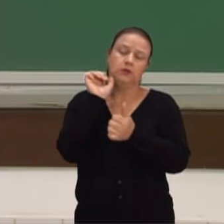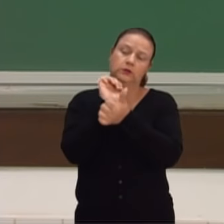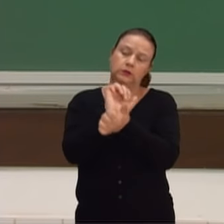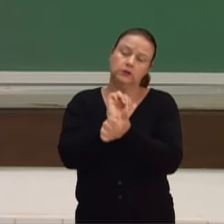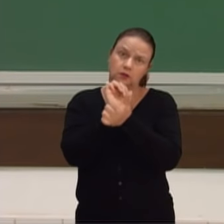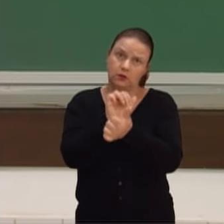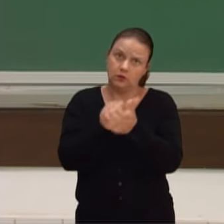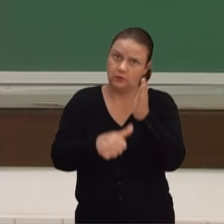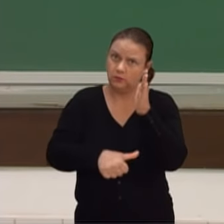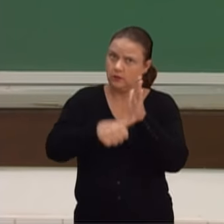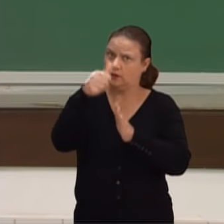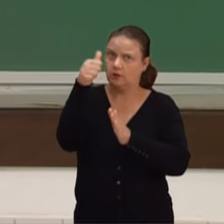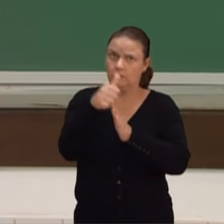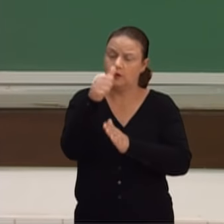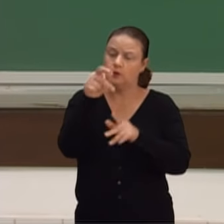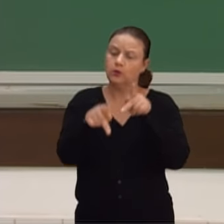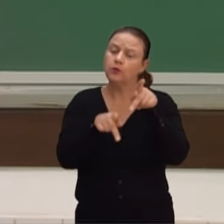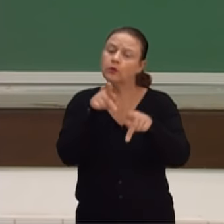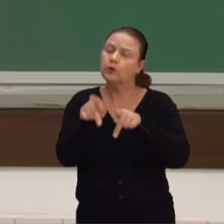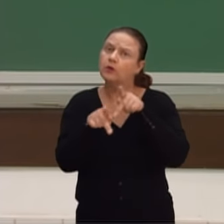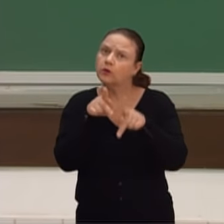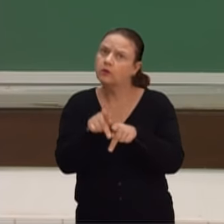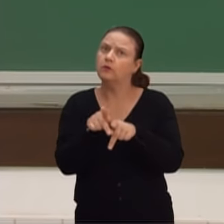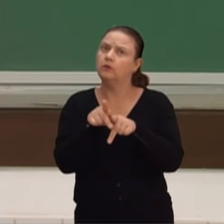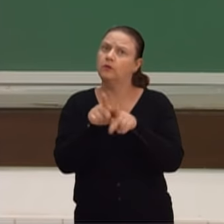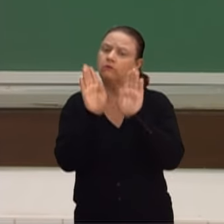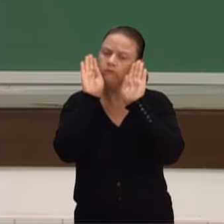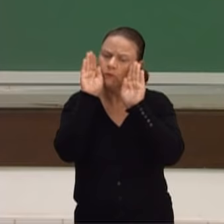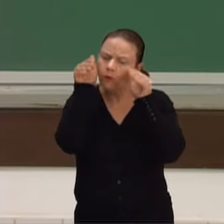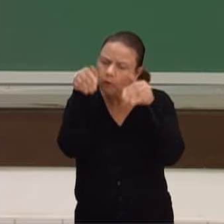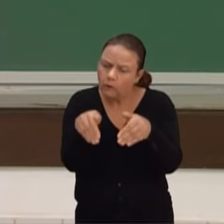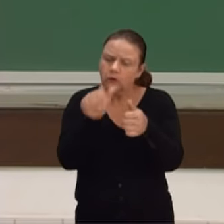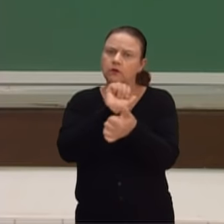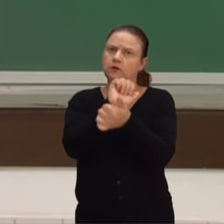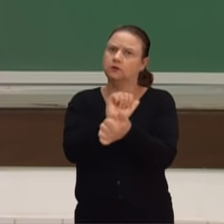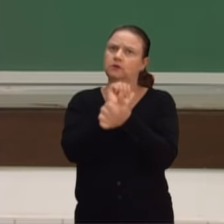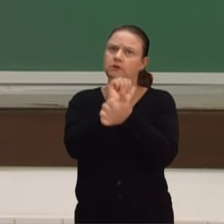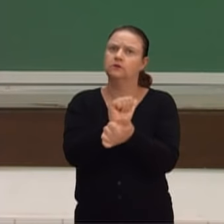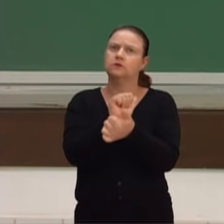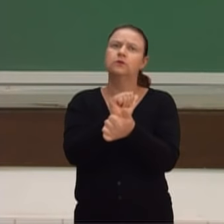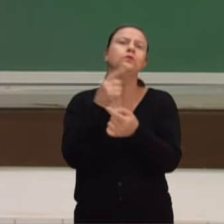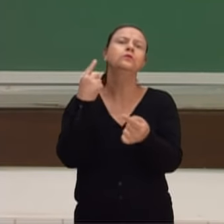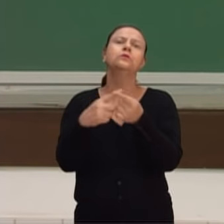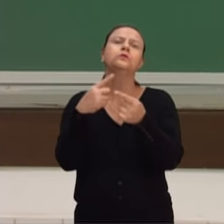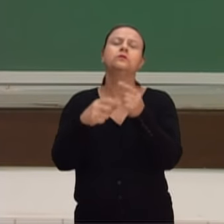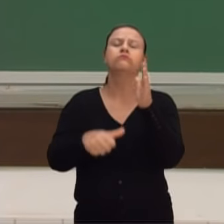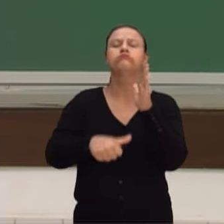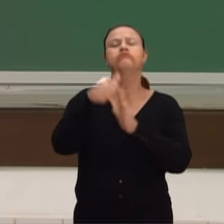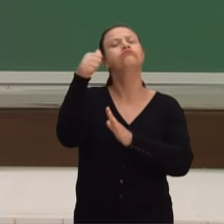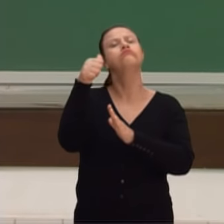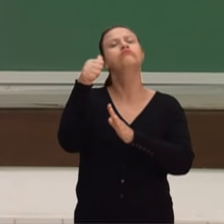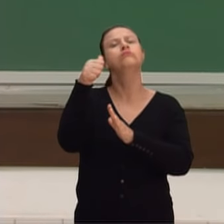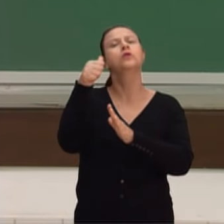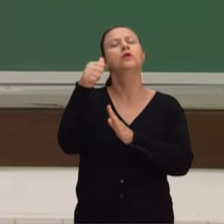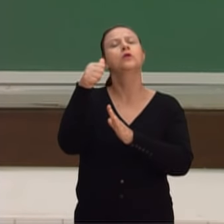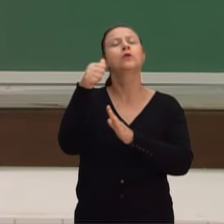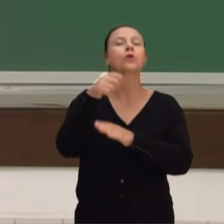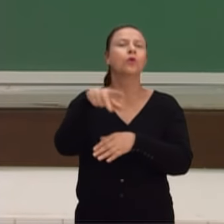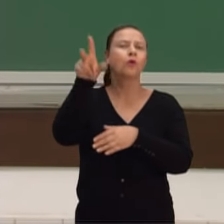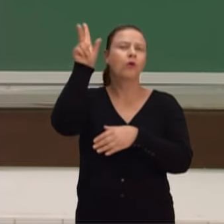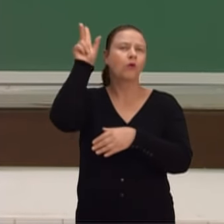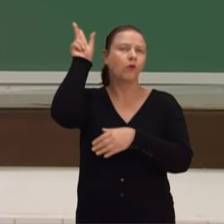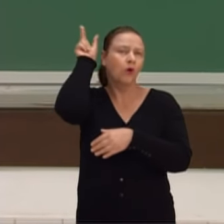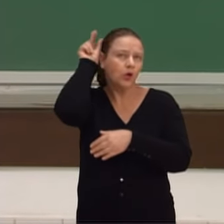o negro. É importante lembrar disso, o indígena. Por que o indígena primeiro? Ele era tido como um